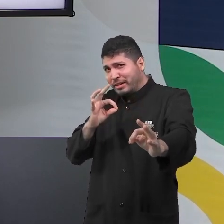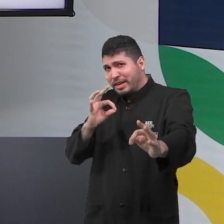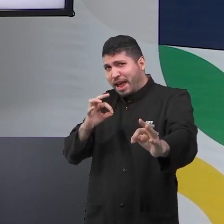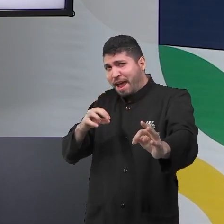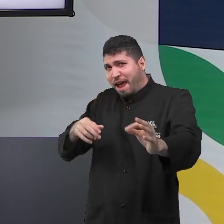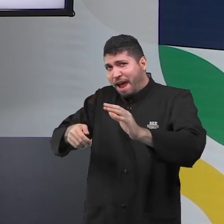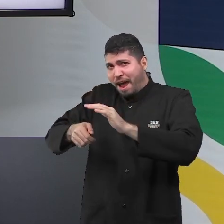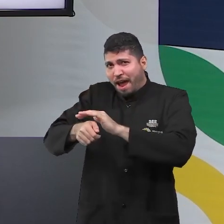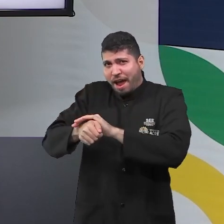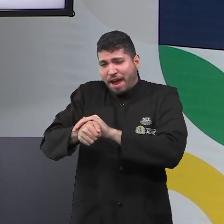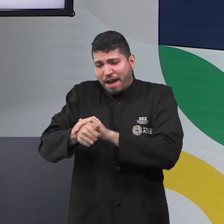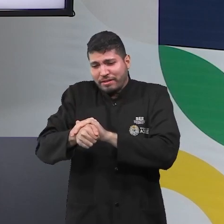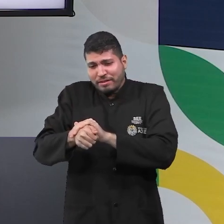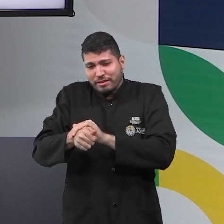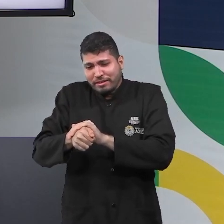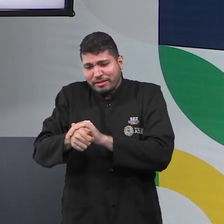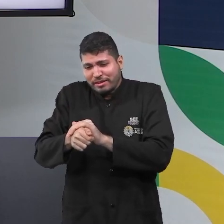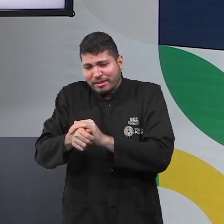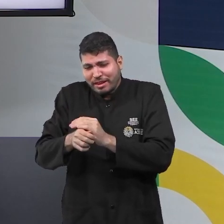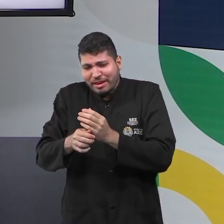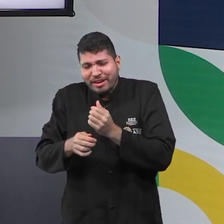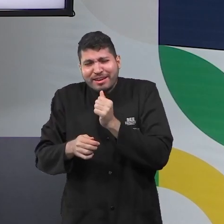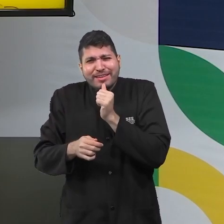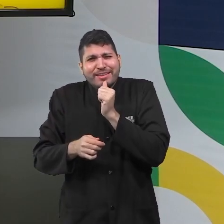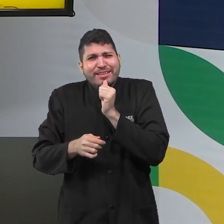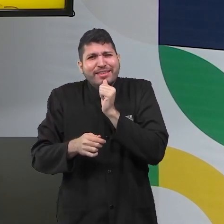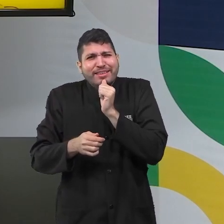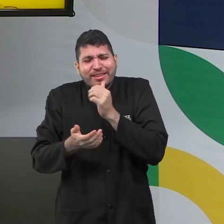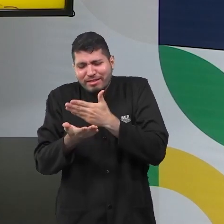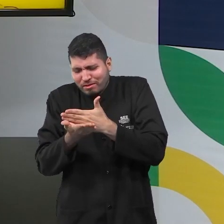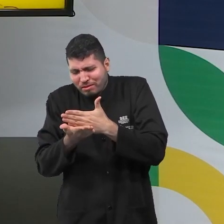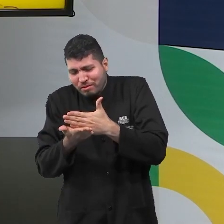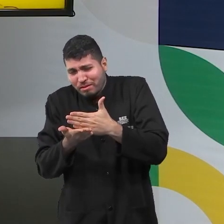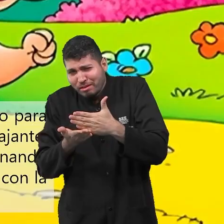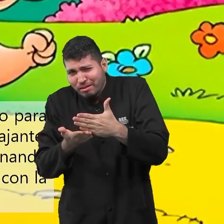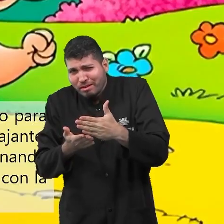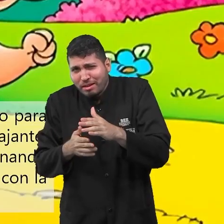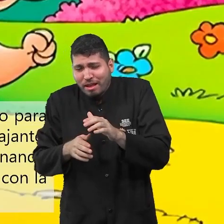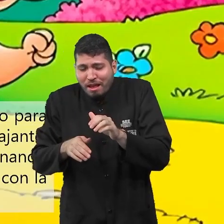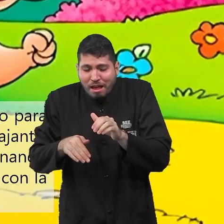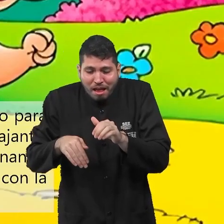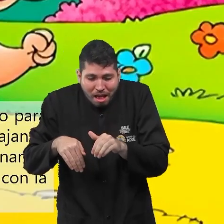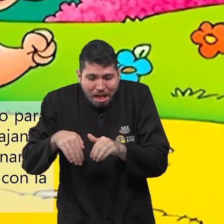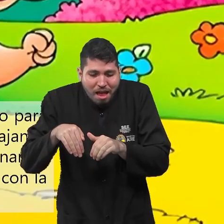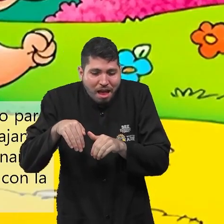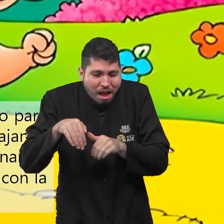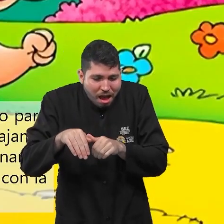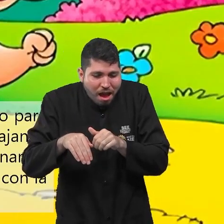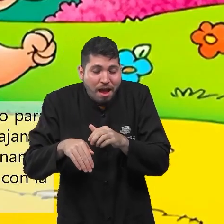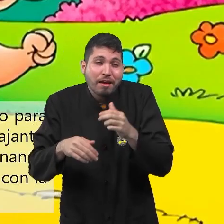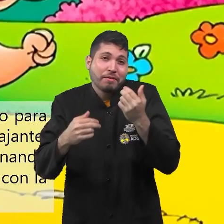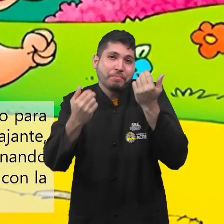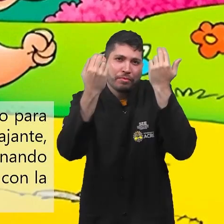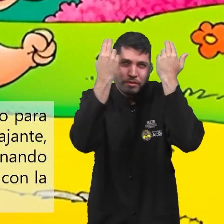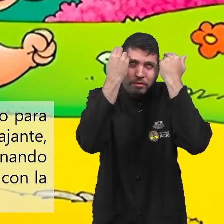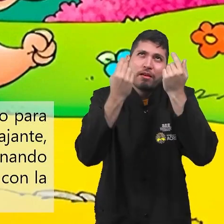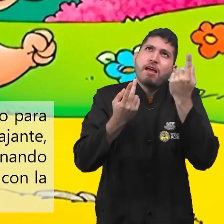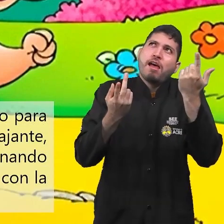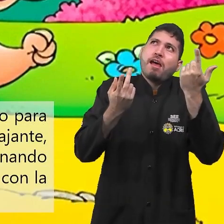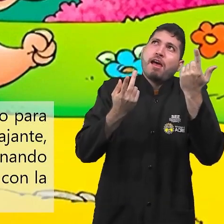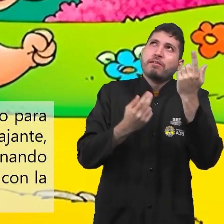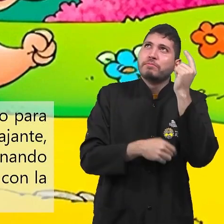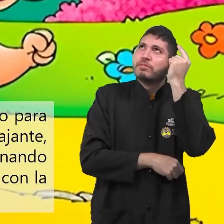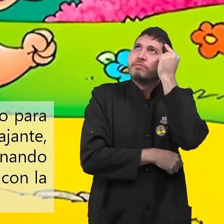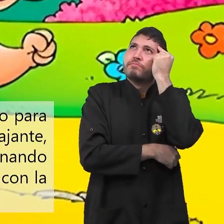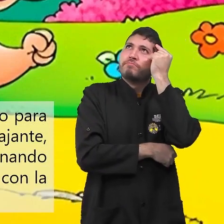observou que a tartaruga mal tinha saído da linha de chegada. Então aí a liebre teve uma ideia, confiava que ia ganhar a carreira